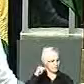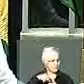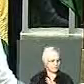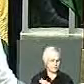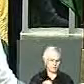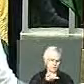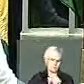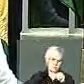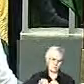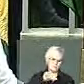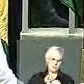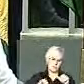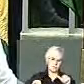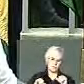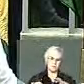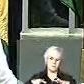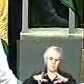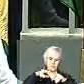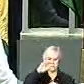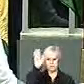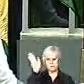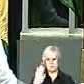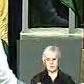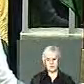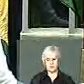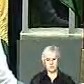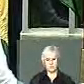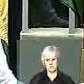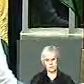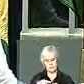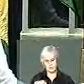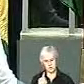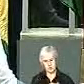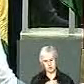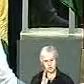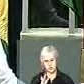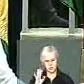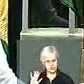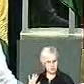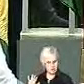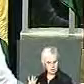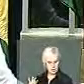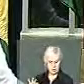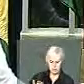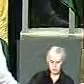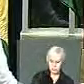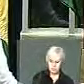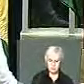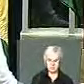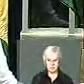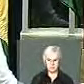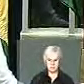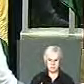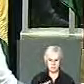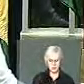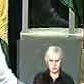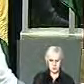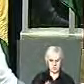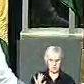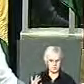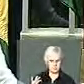mudanças que o Brasil já viveu. Porque construímos um lastro de inclusão, construímos um lastro de